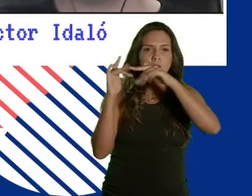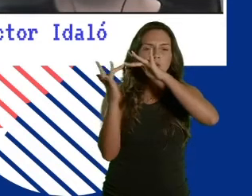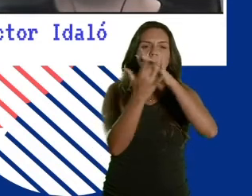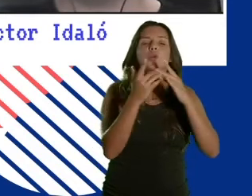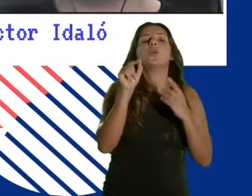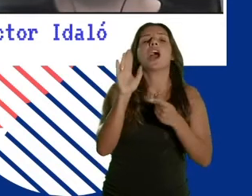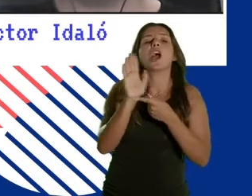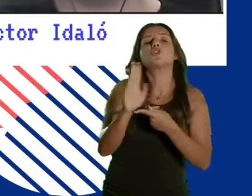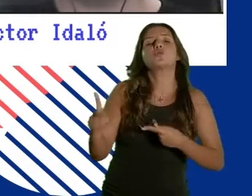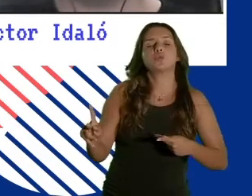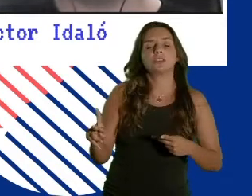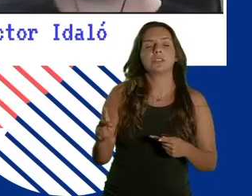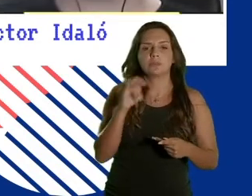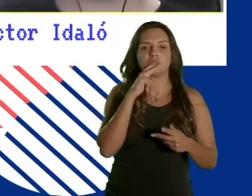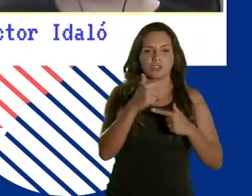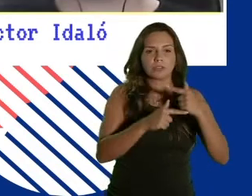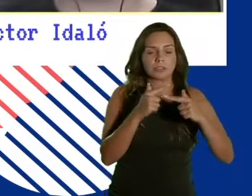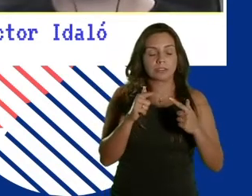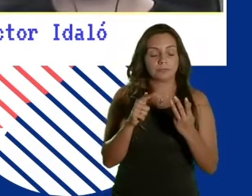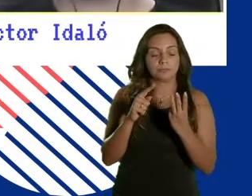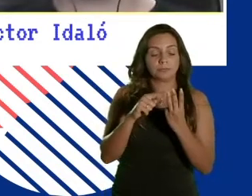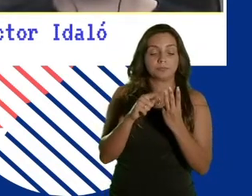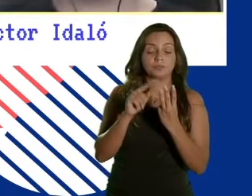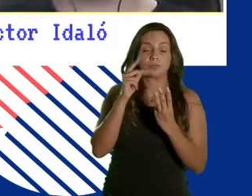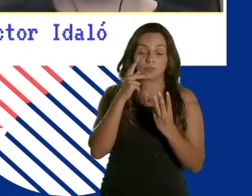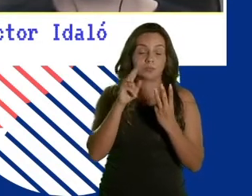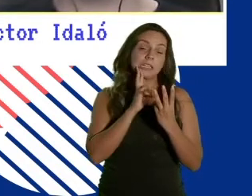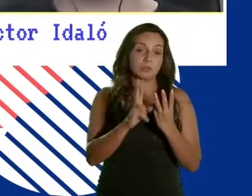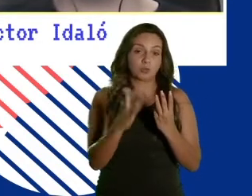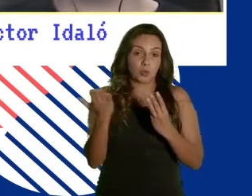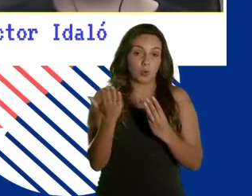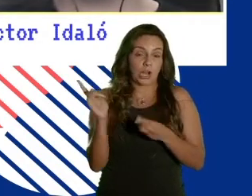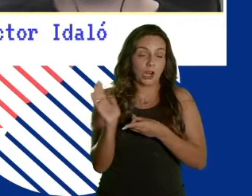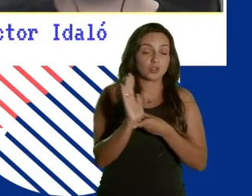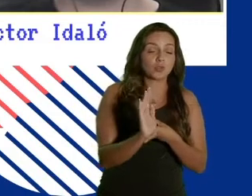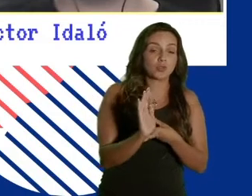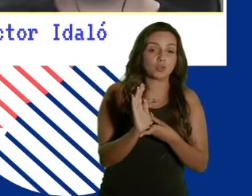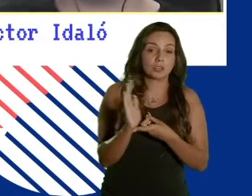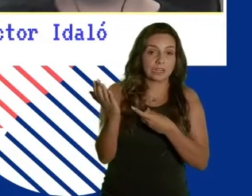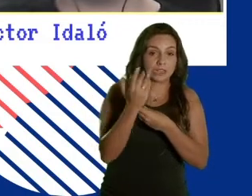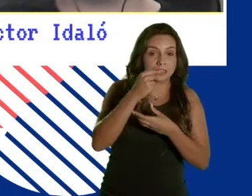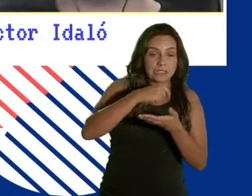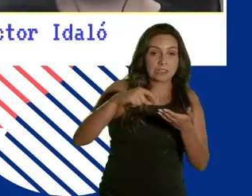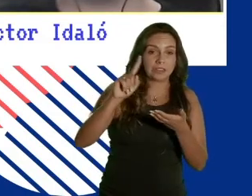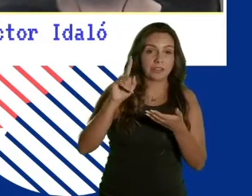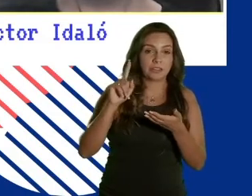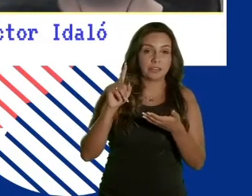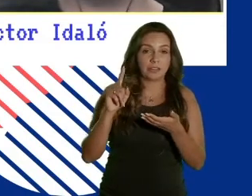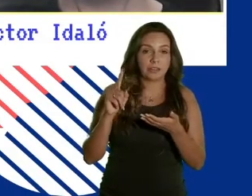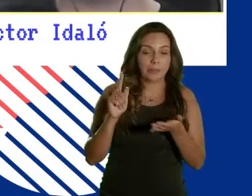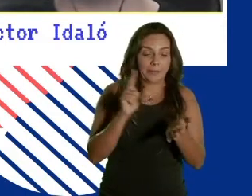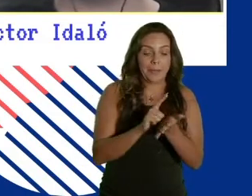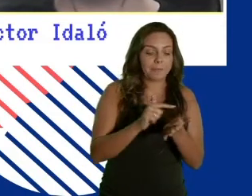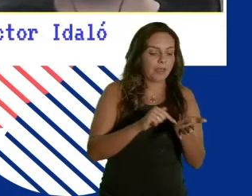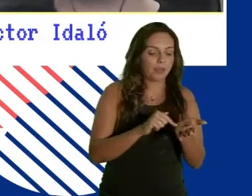Me conta. Isso contribui porque hoje a escrita ela não vem mais do papel